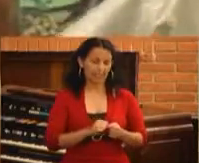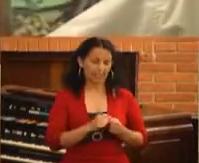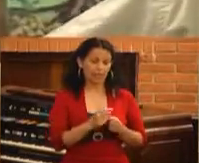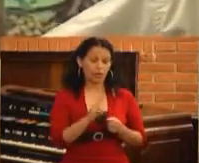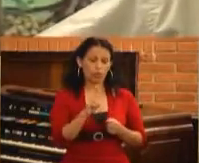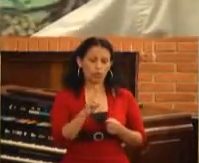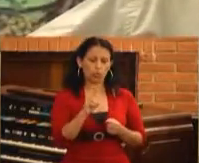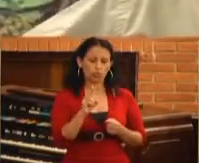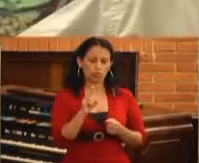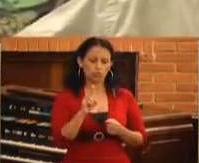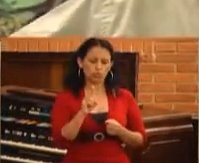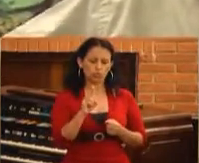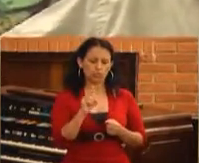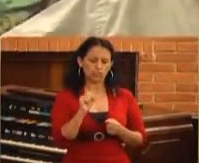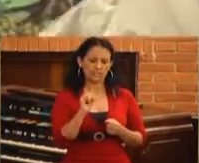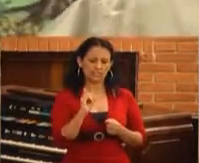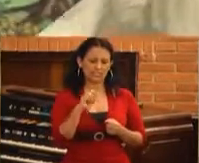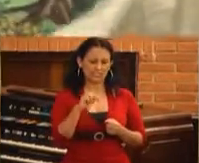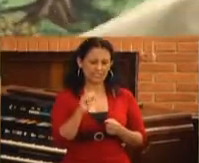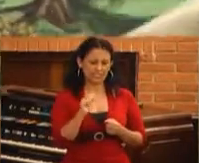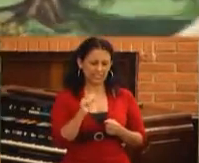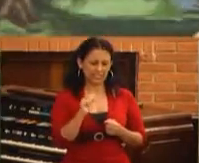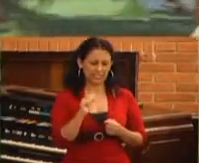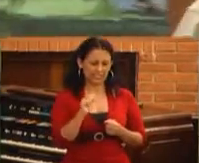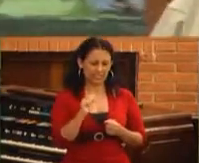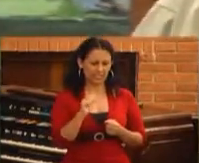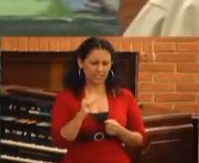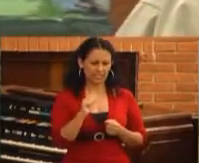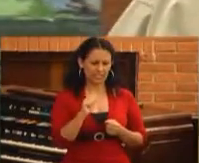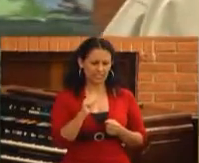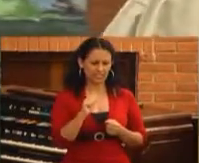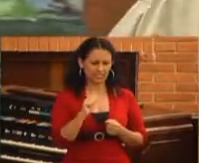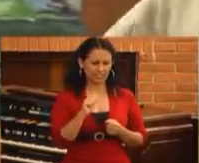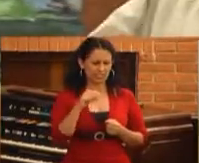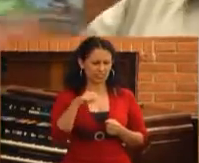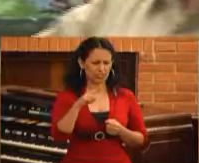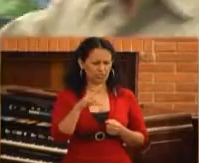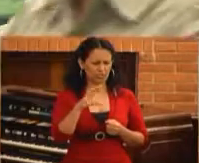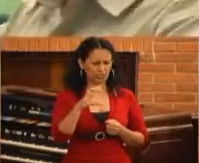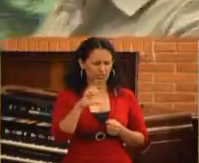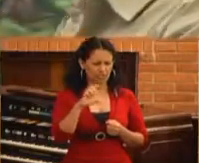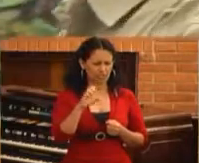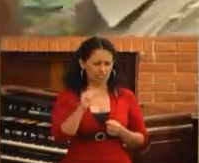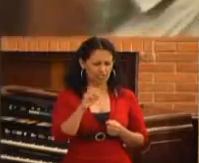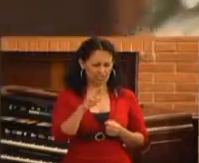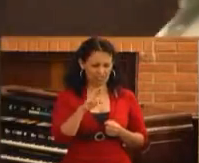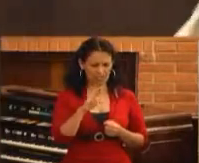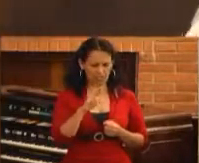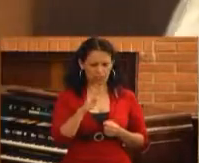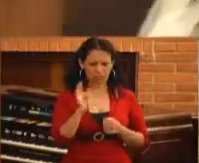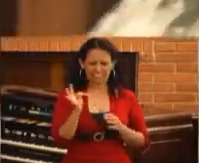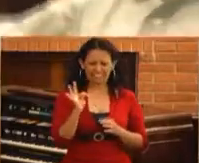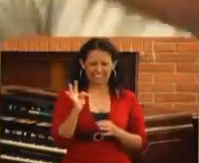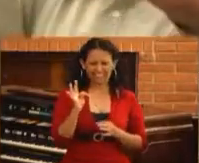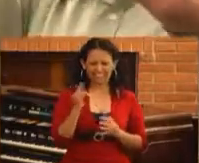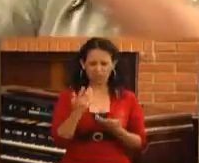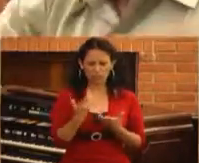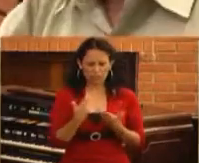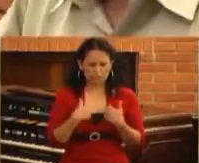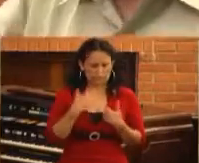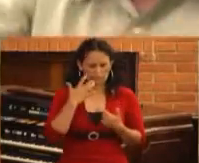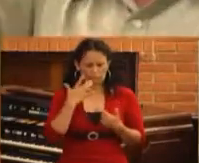A usina não funcionou. Simplesmente. Os técnicos chamaram, ele foi lá, fizeram